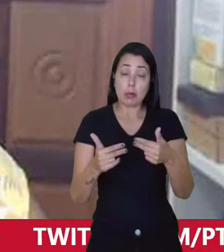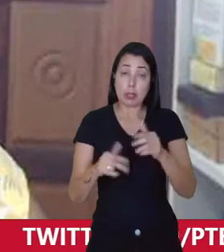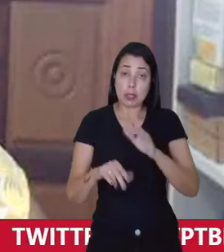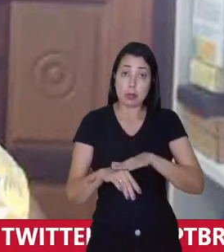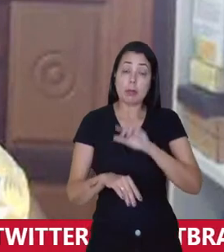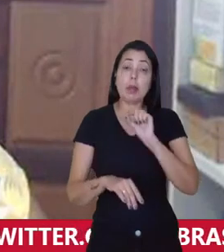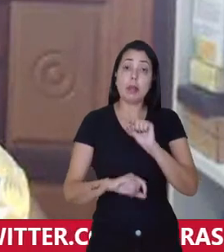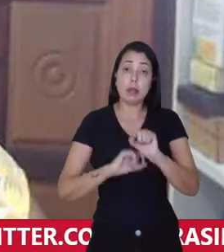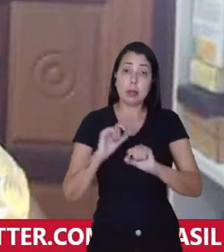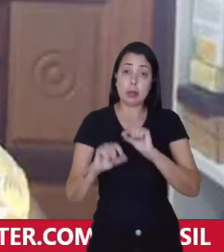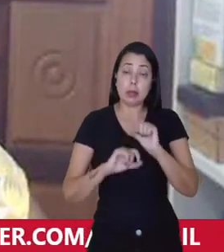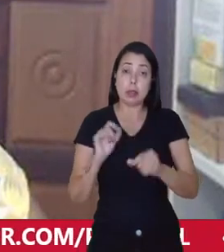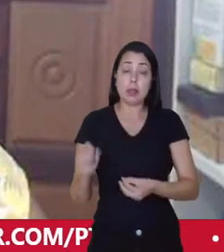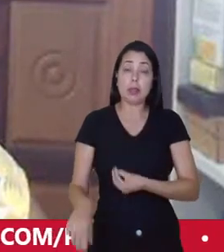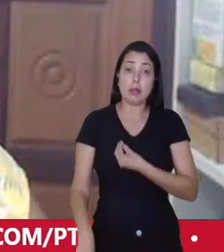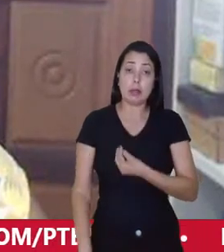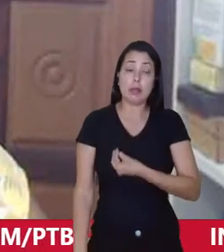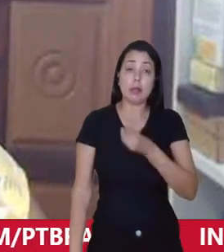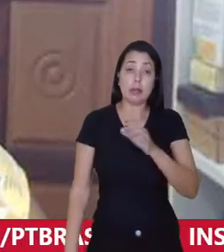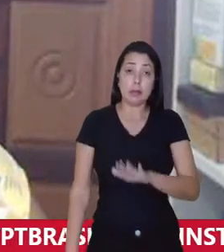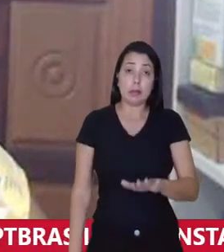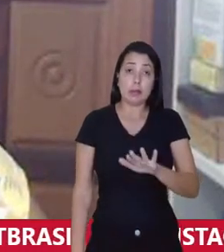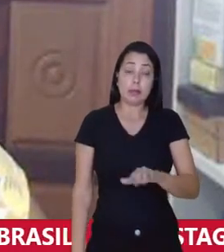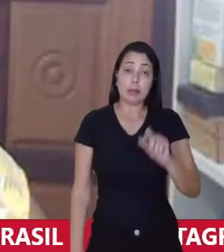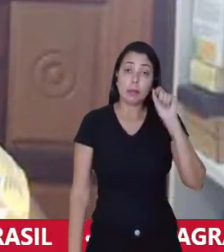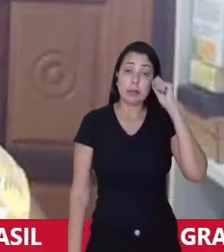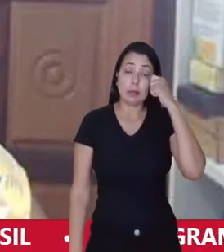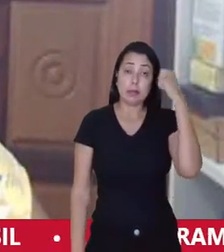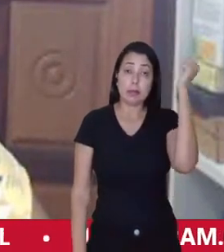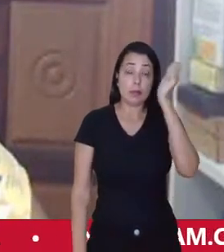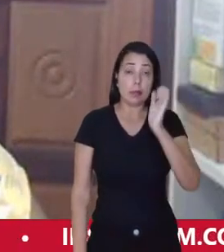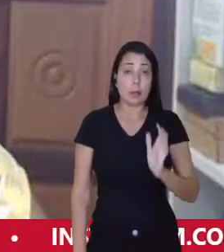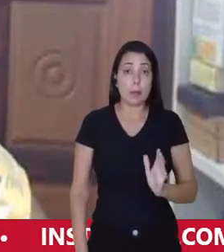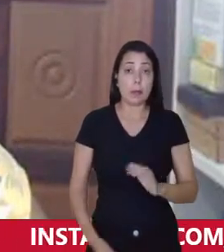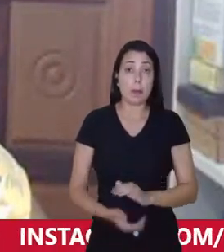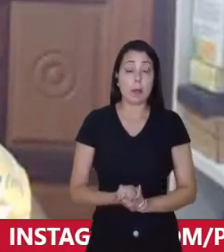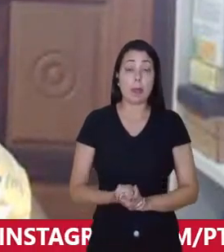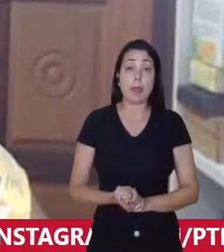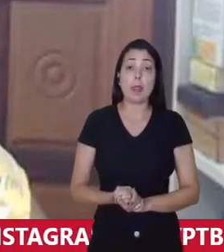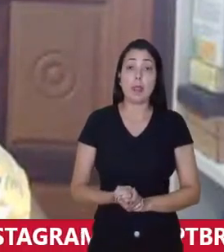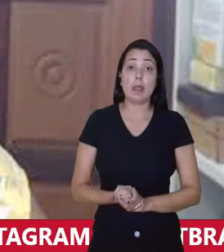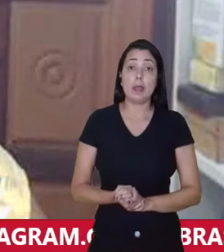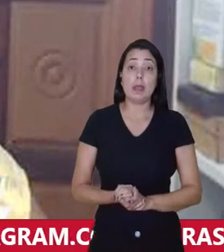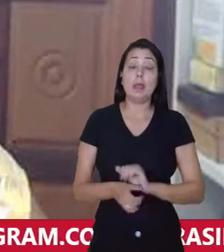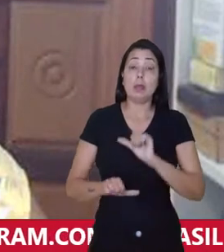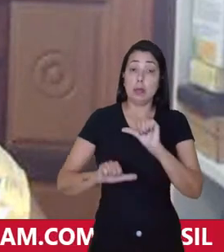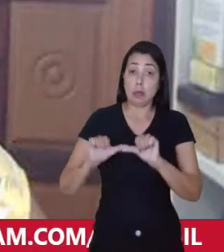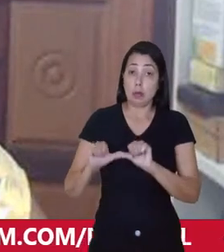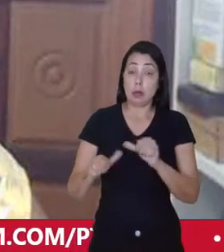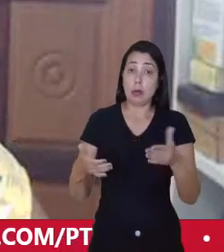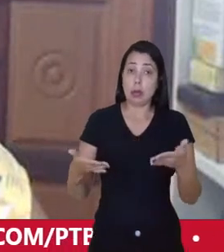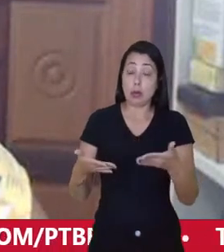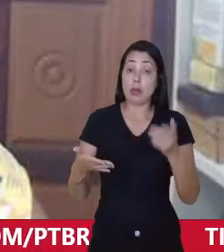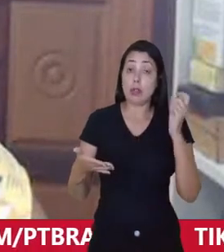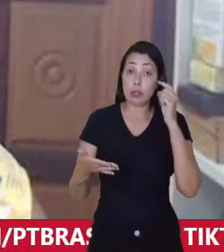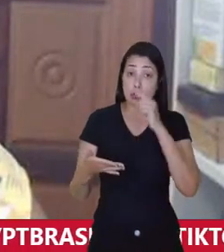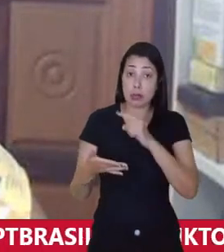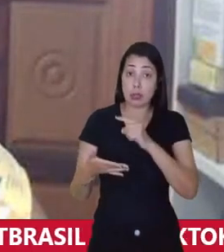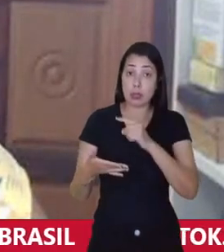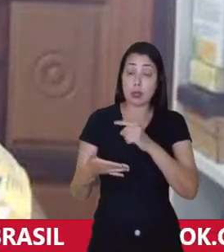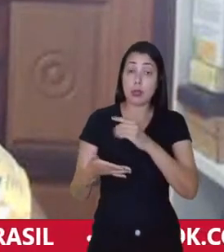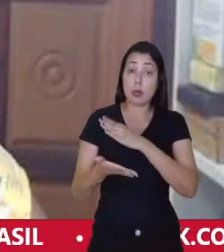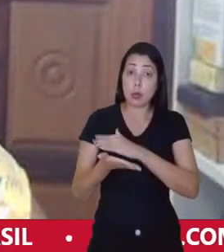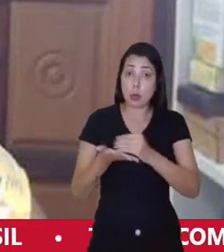mais alarmante vivida pelas crianças negras brasileiras. Essa situação ela tornou-se ainda mais acirrada com o golpe